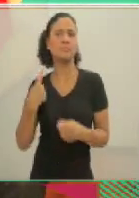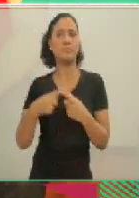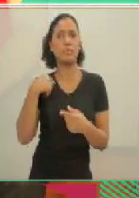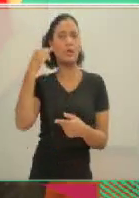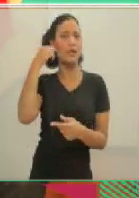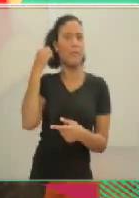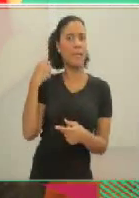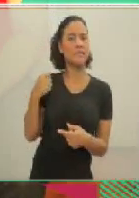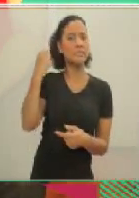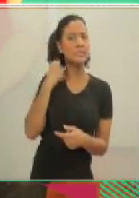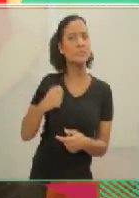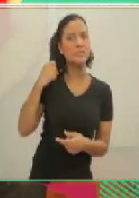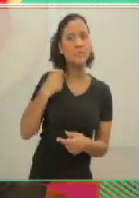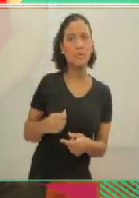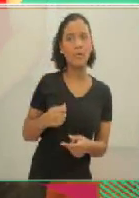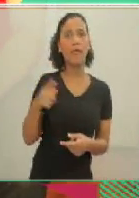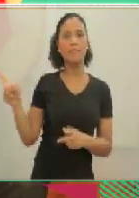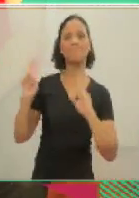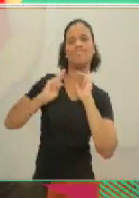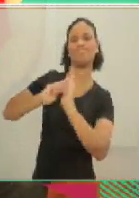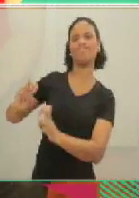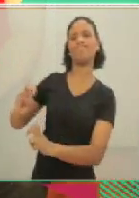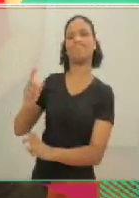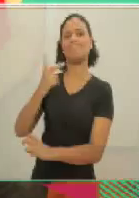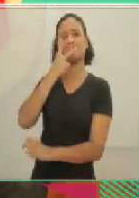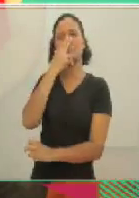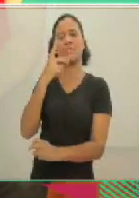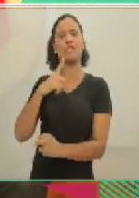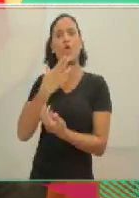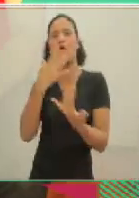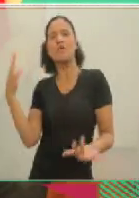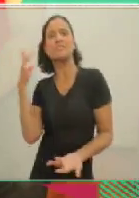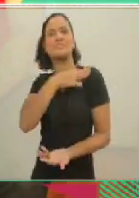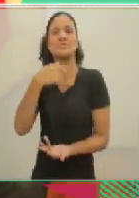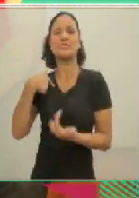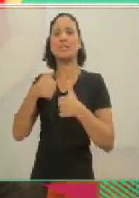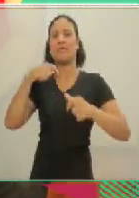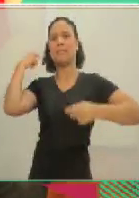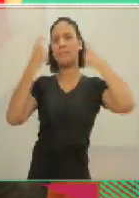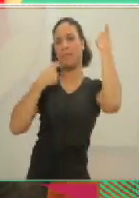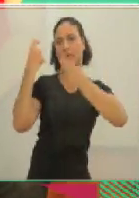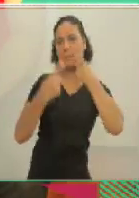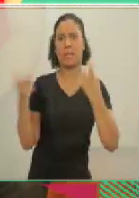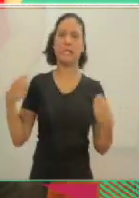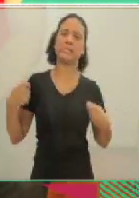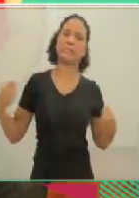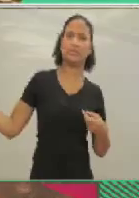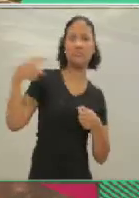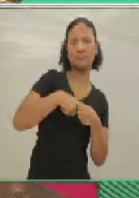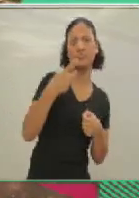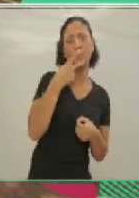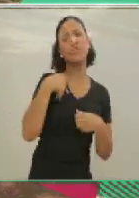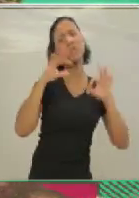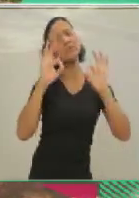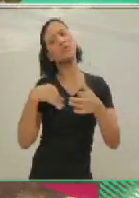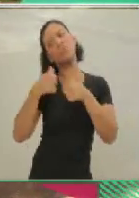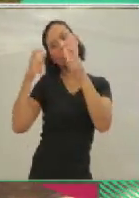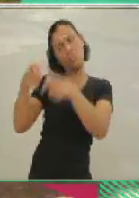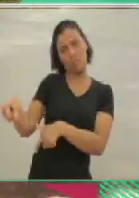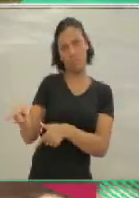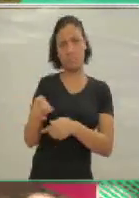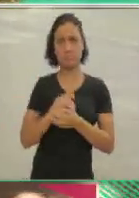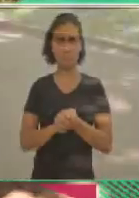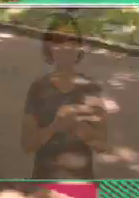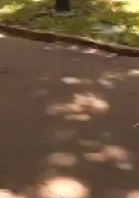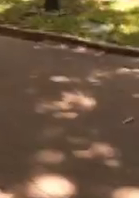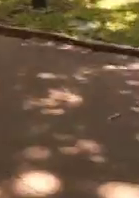sabe, puxando o cabelo para... E ele notou como se fosse uma espécie de sinal de que eu estava preocupada, sabe? Ele vinha e falava, e era justo, no momento